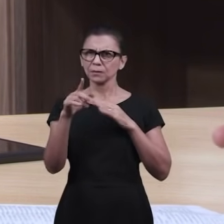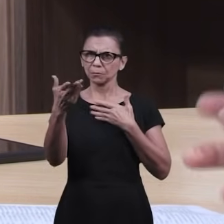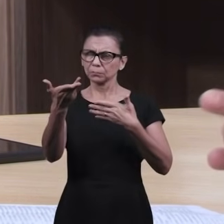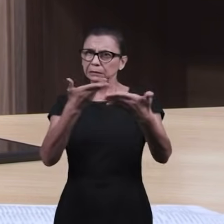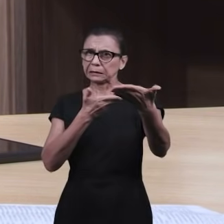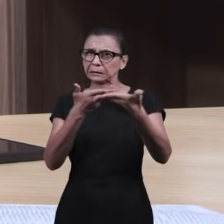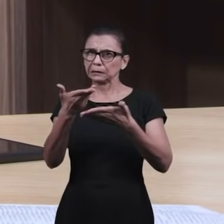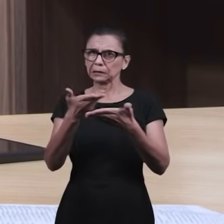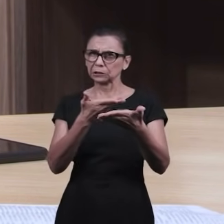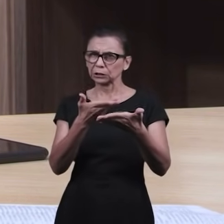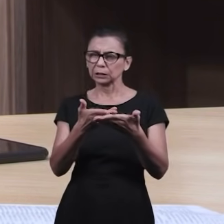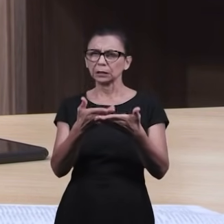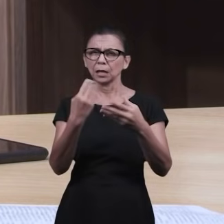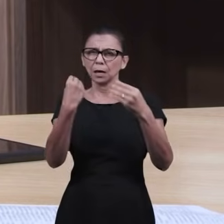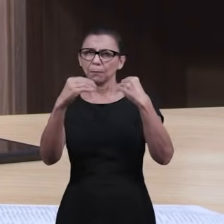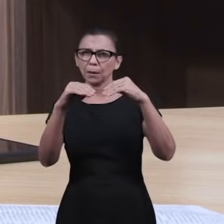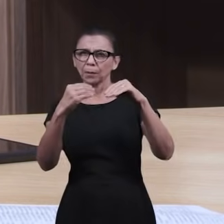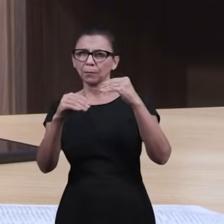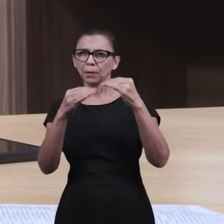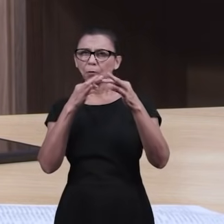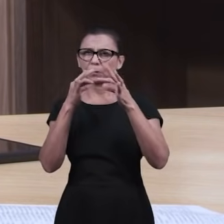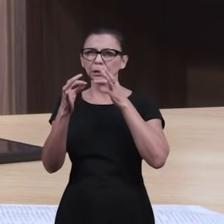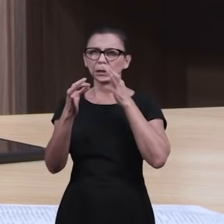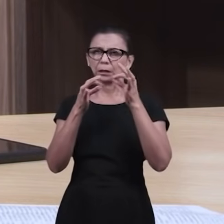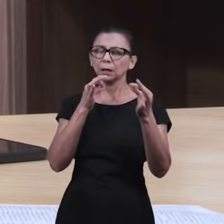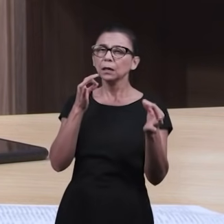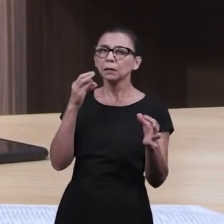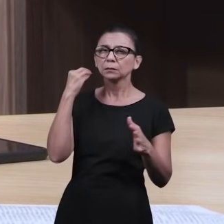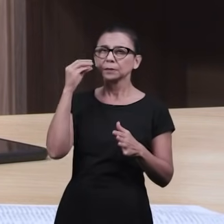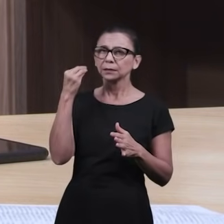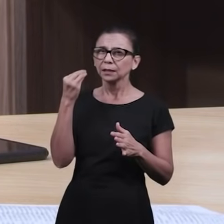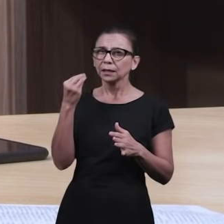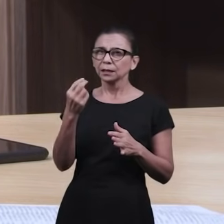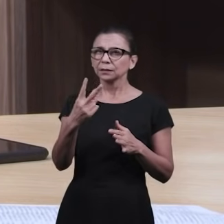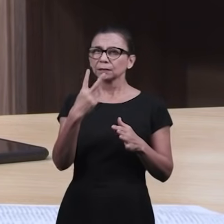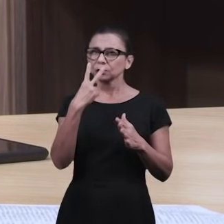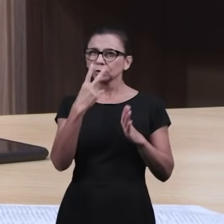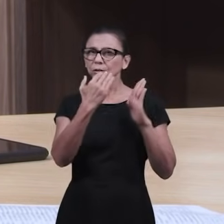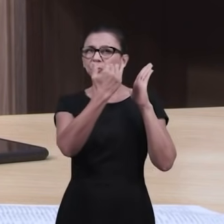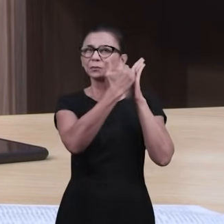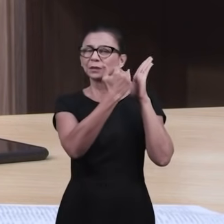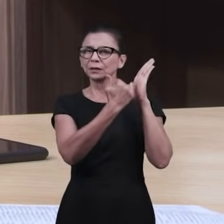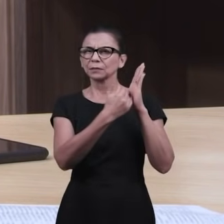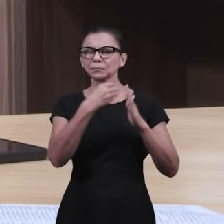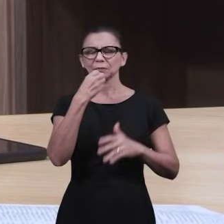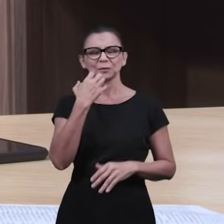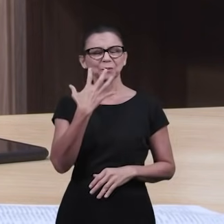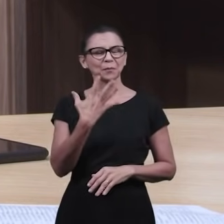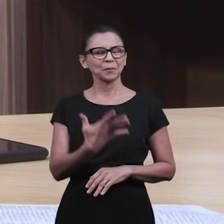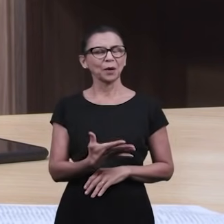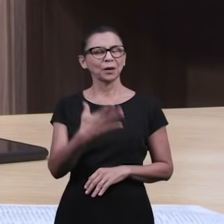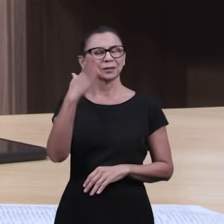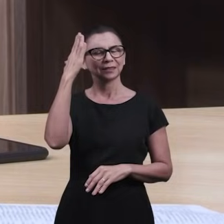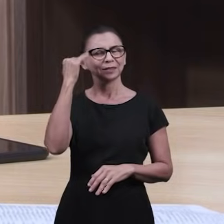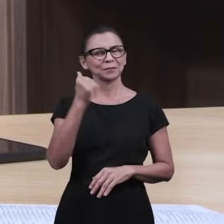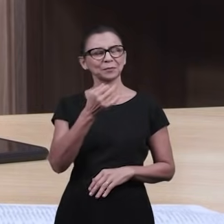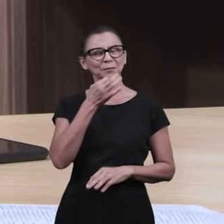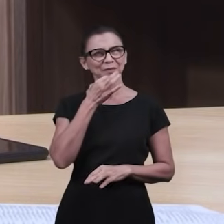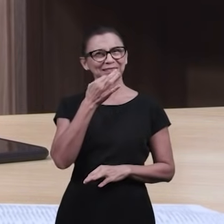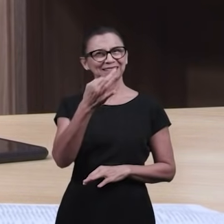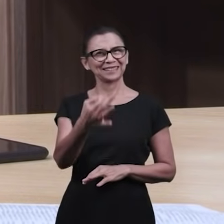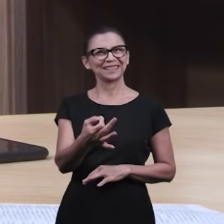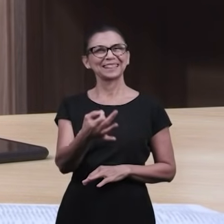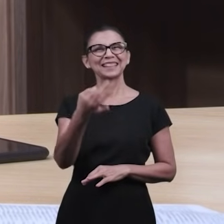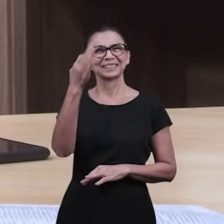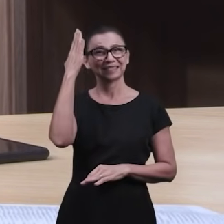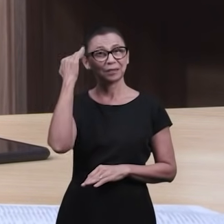inclusive interagir, colocar o seu comentário, falar sobre a experiência desse programa. É sempre muito bom ouvir a sua